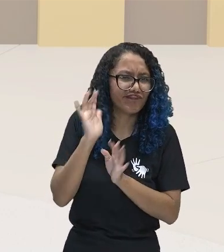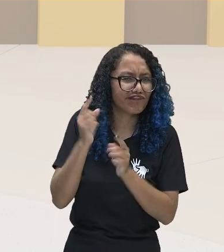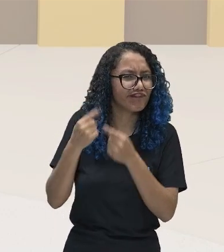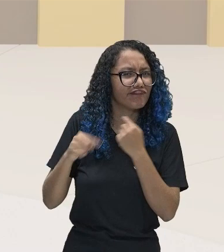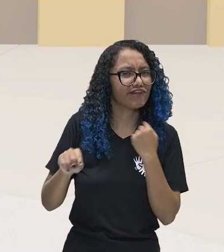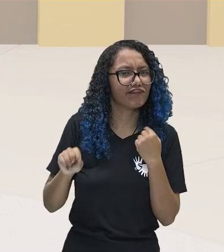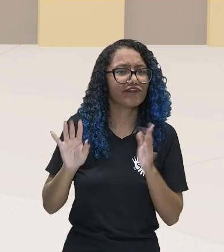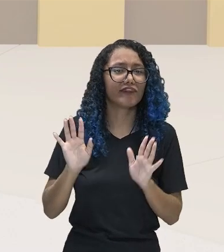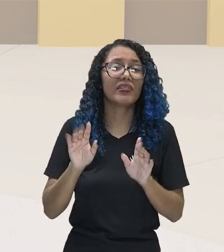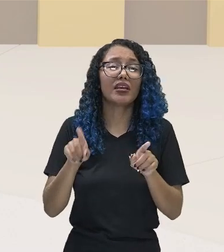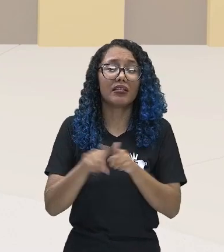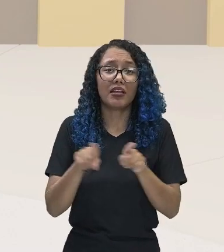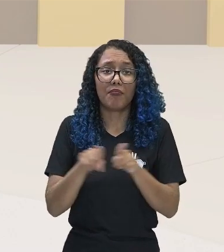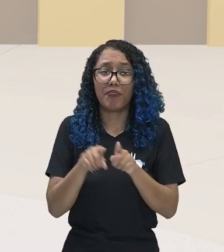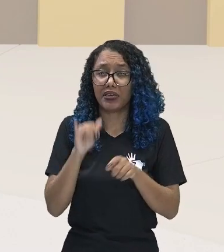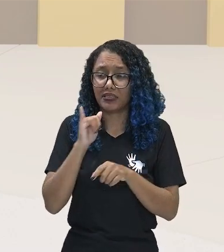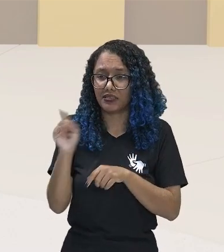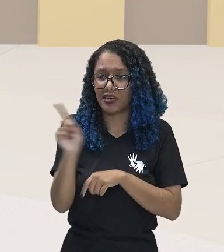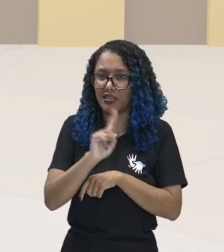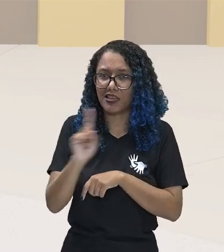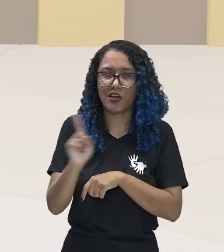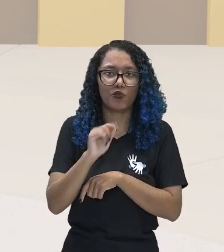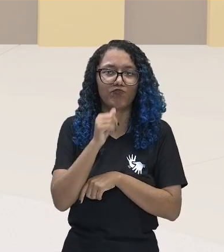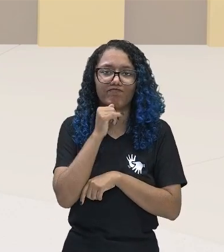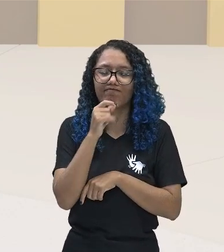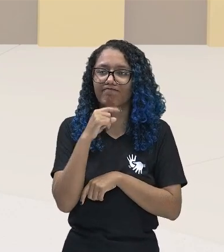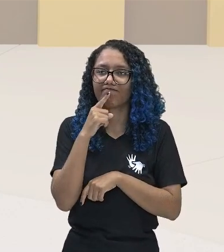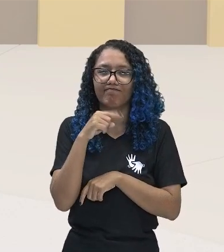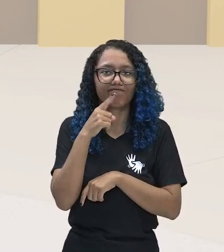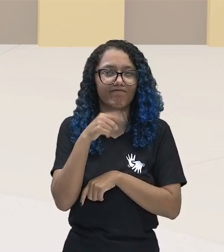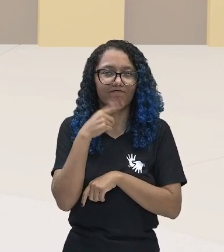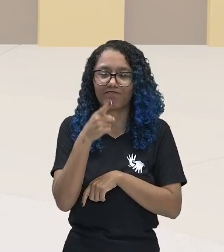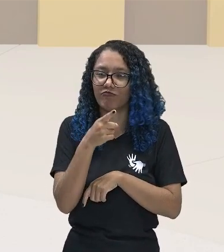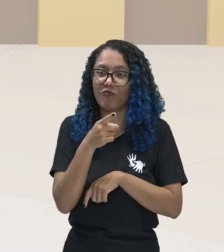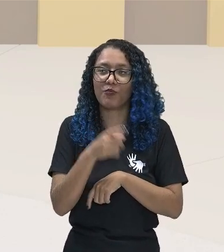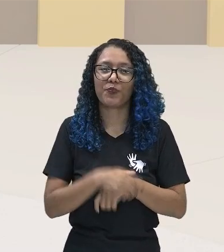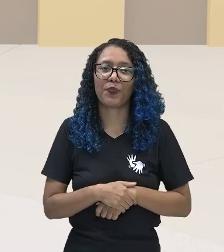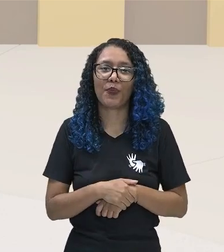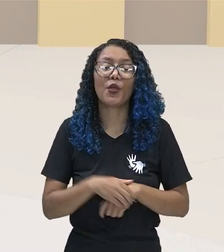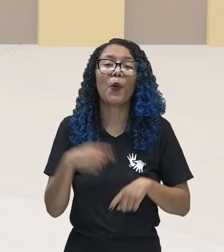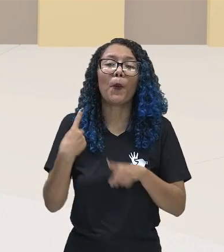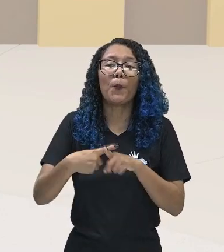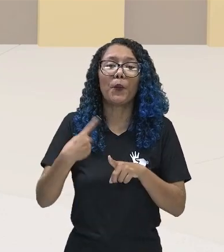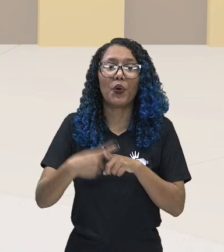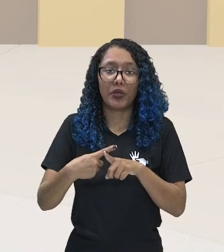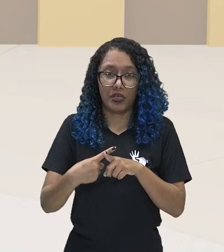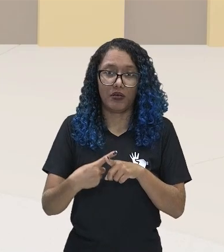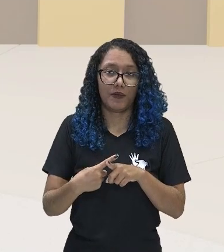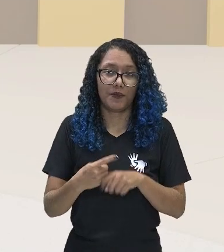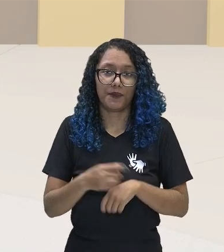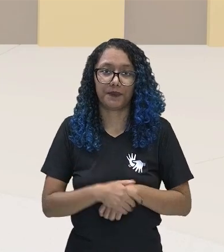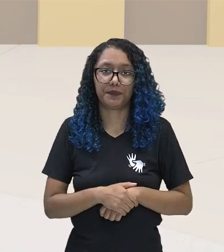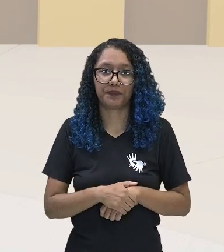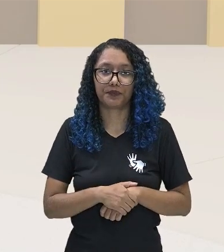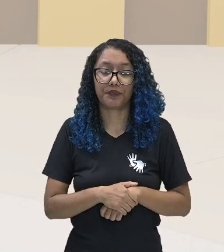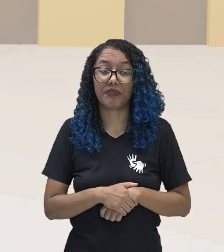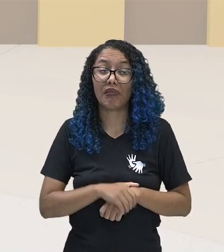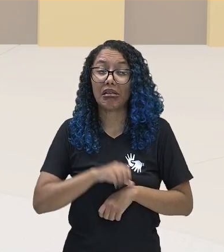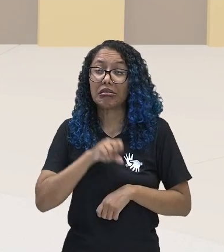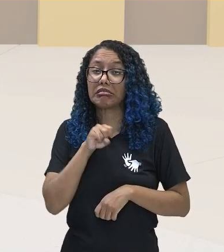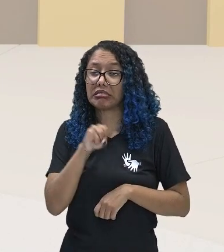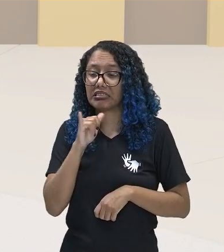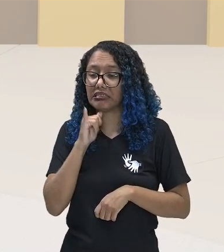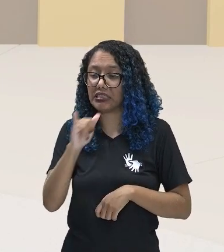não, isso aqui é importante. Porque às vezes, pela nossa incapacidade de dizer não, a gente se coloca em